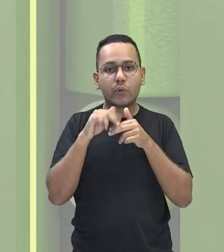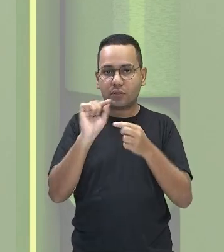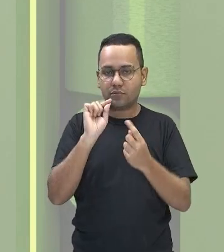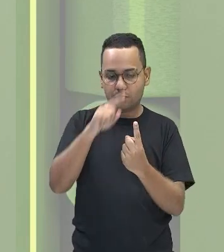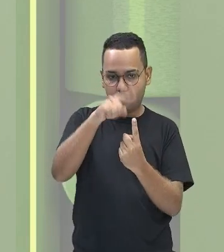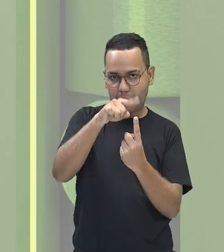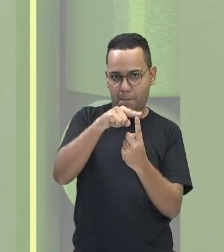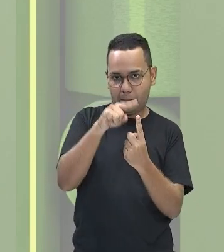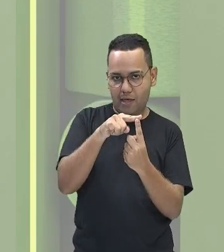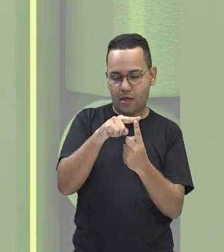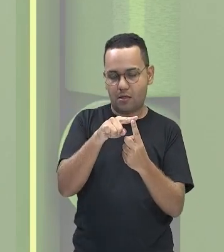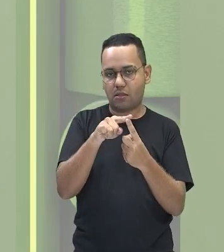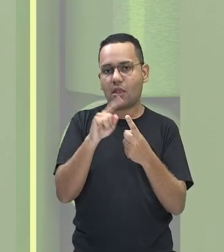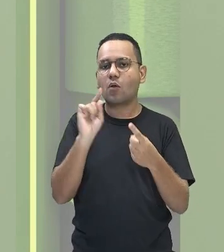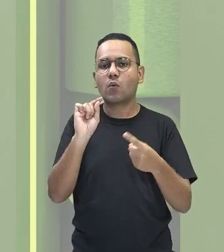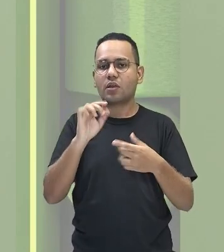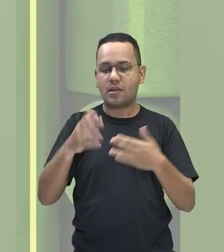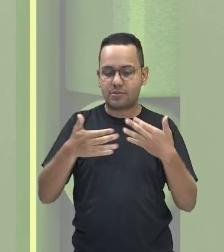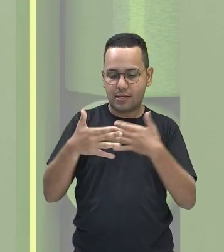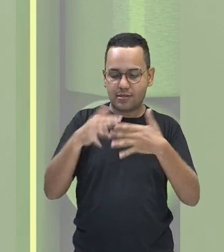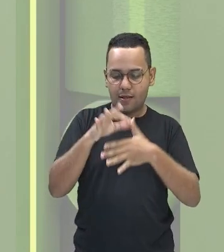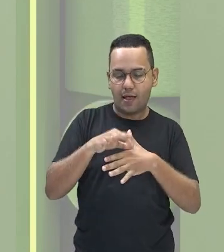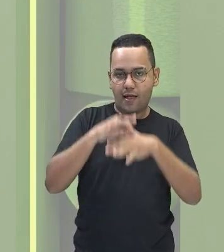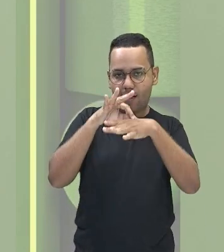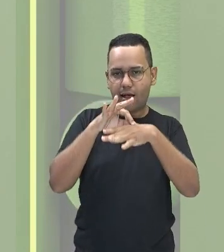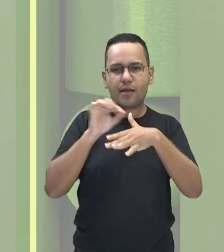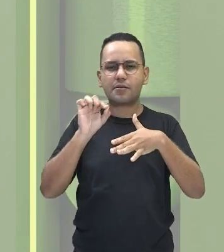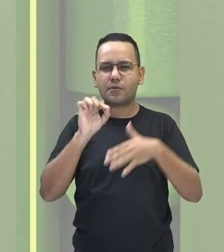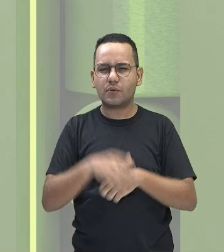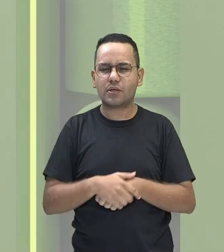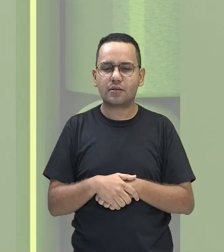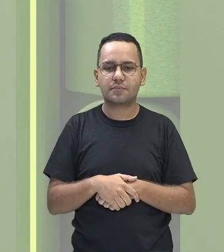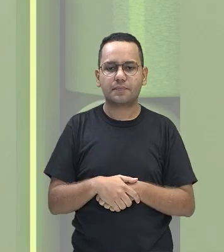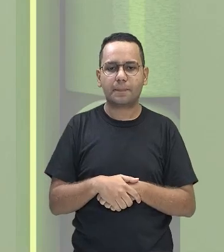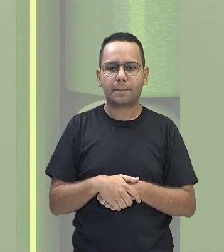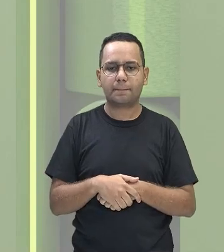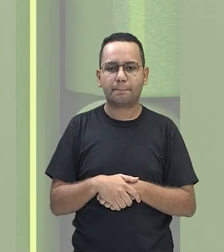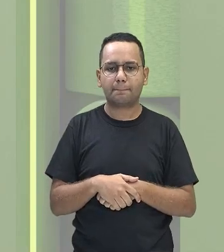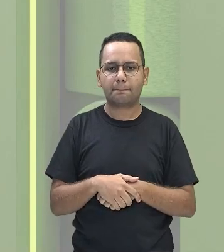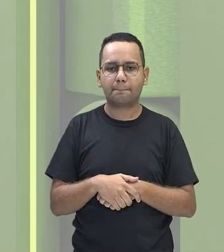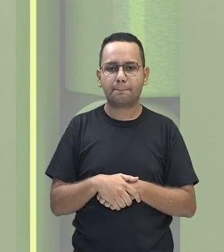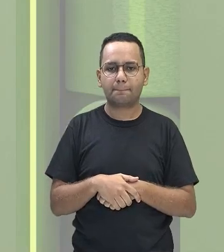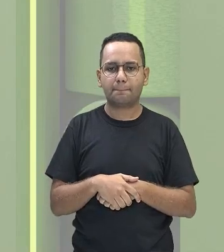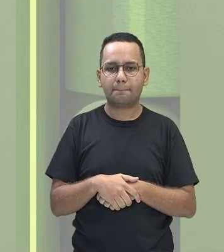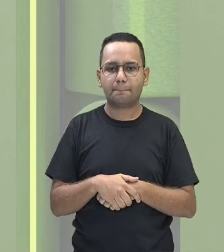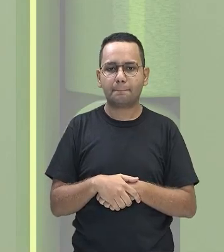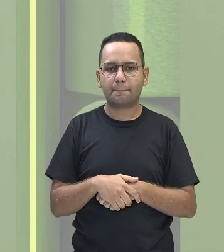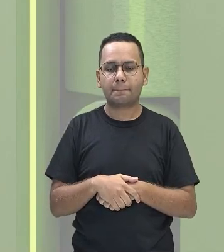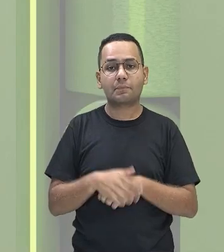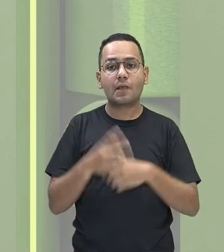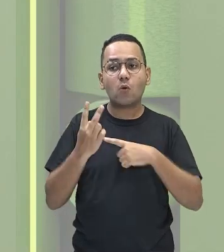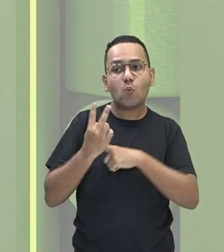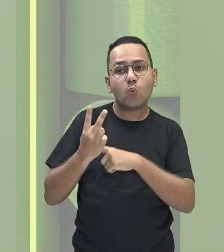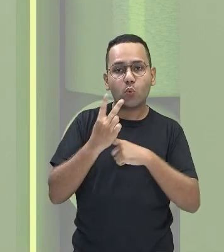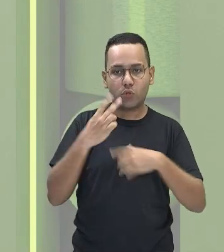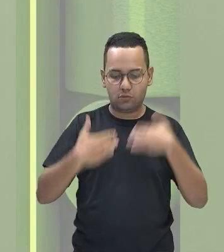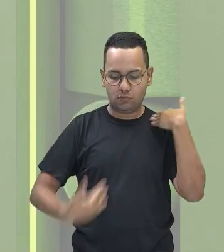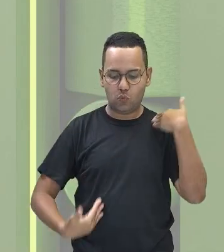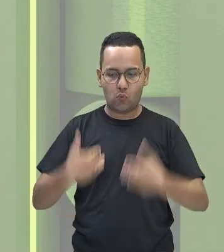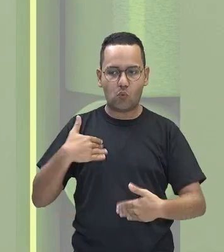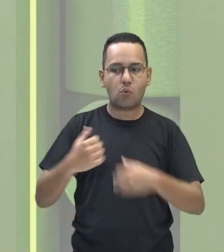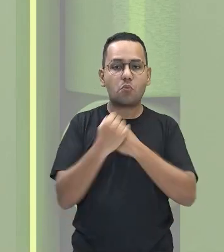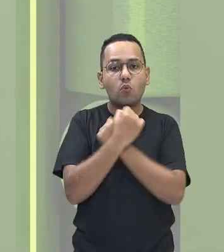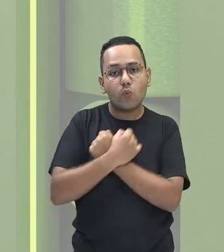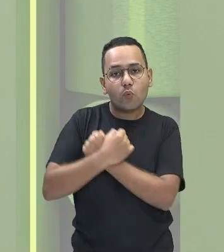iniciei apresentando para vocês ali vários tecidos, porque o tecido faz o quê? Ele embrulha o nosso corpo, né? Ele nos